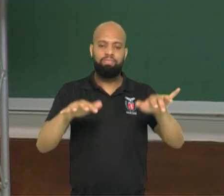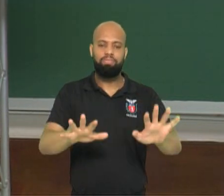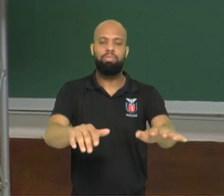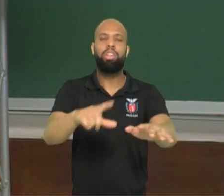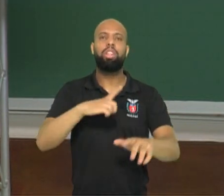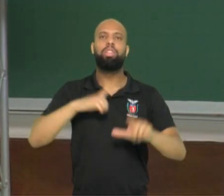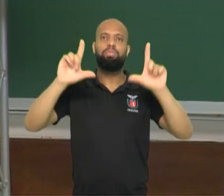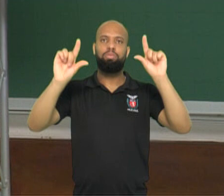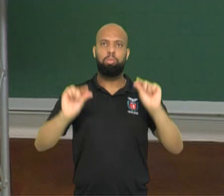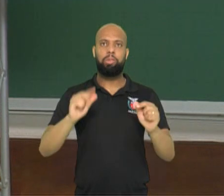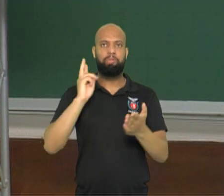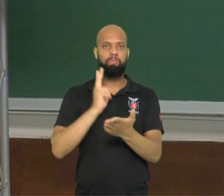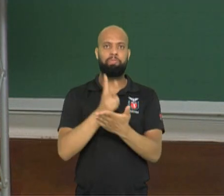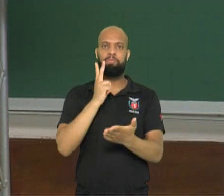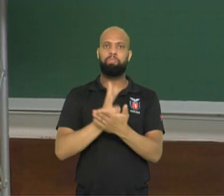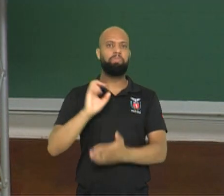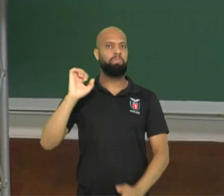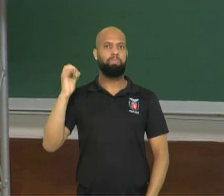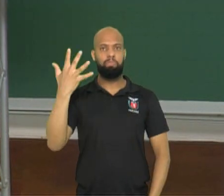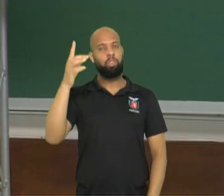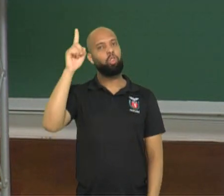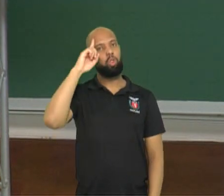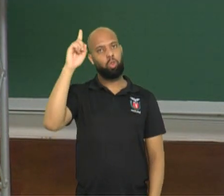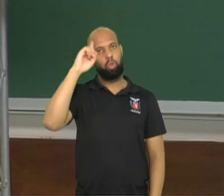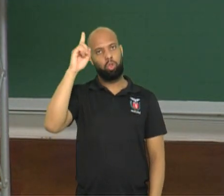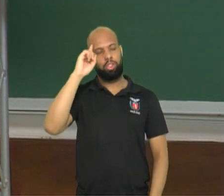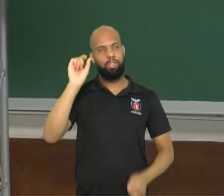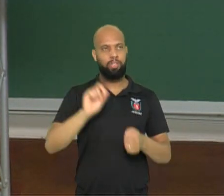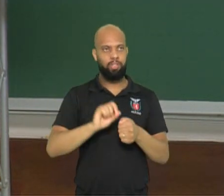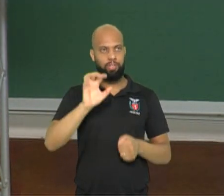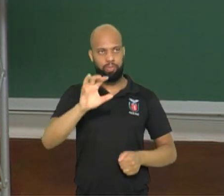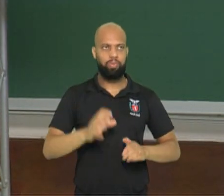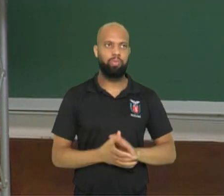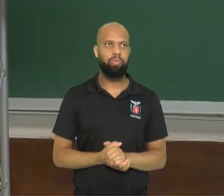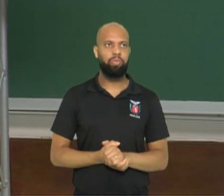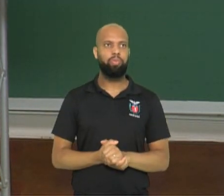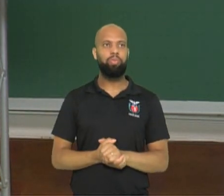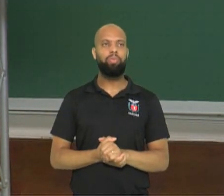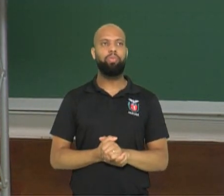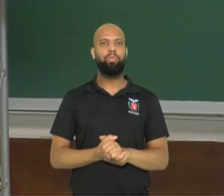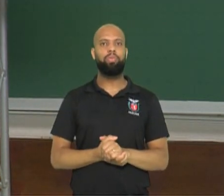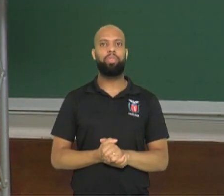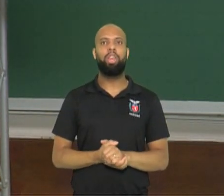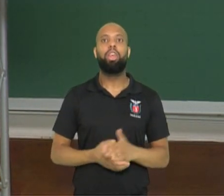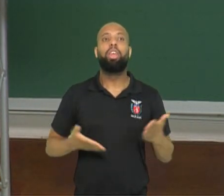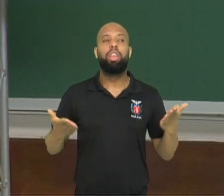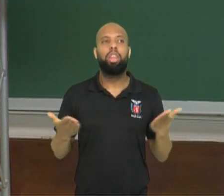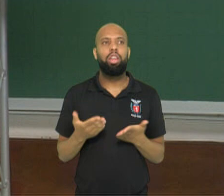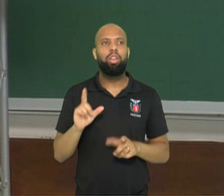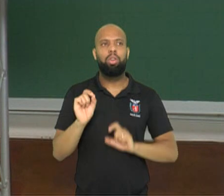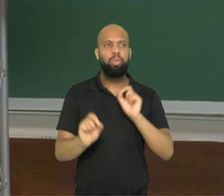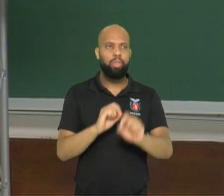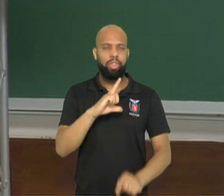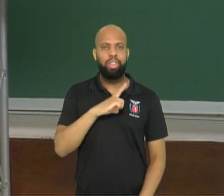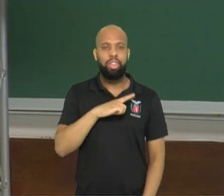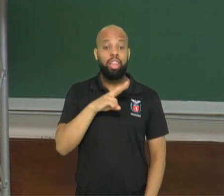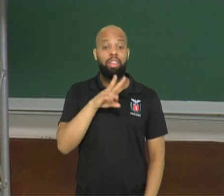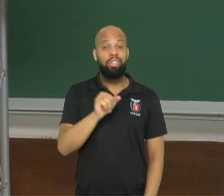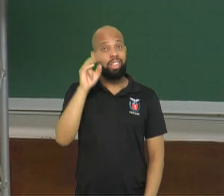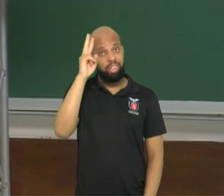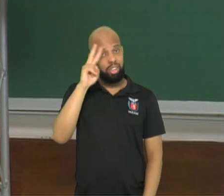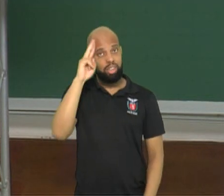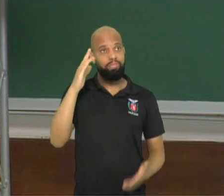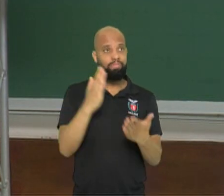isso periodicamente todos os dias, tá bom? Então, vamos lá. Então, a gente vai relembrar